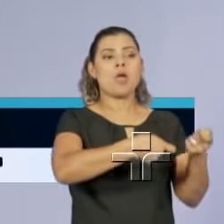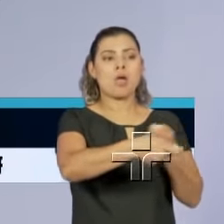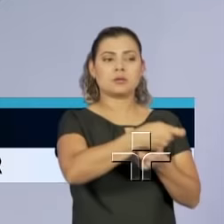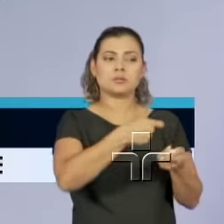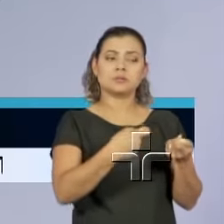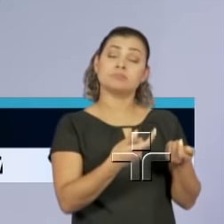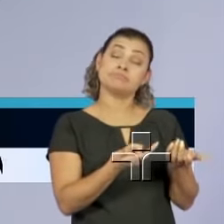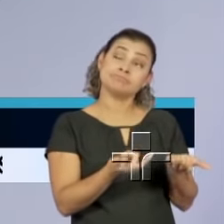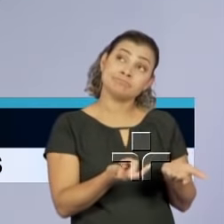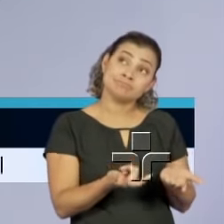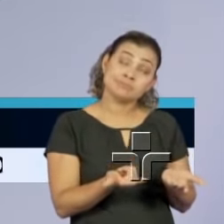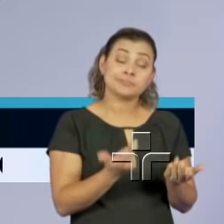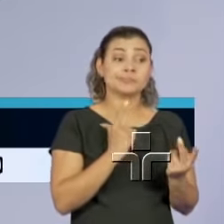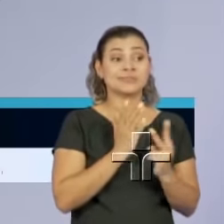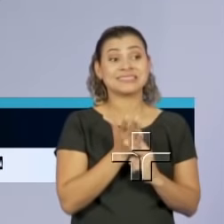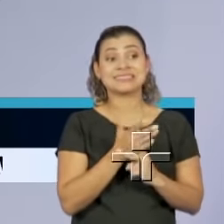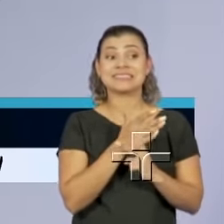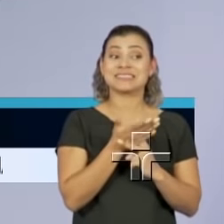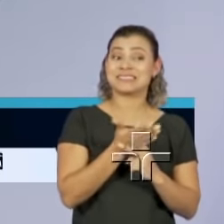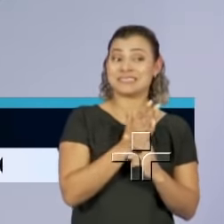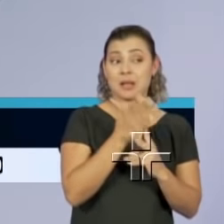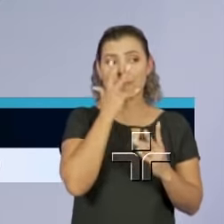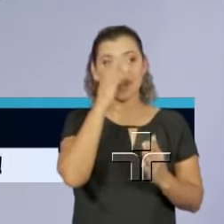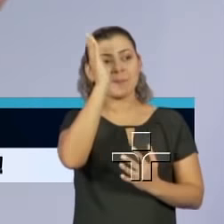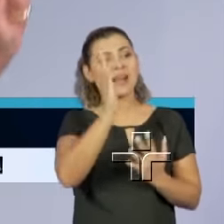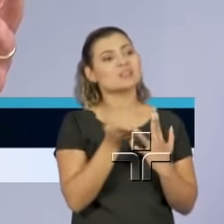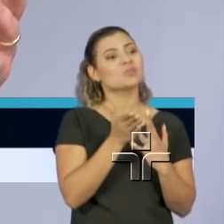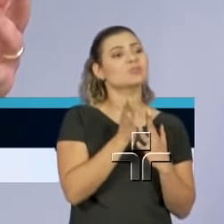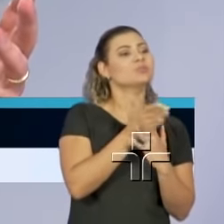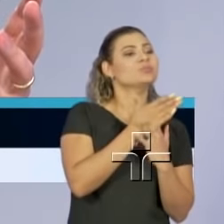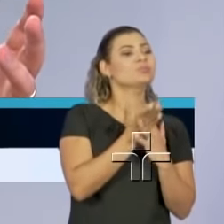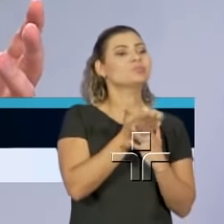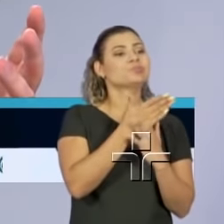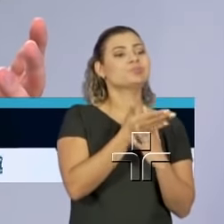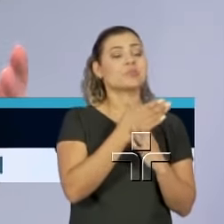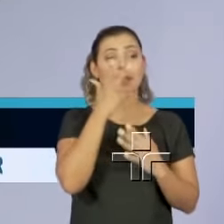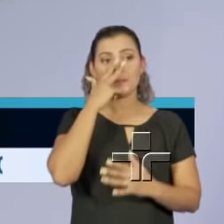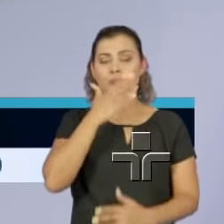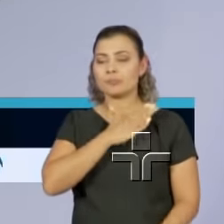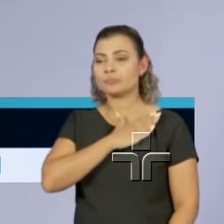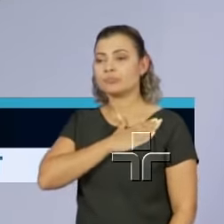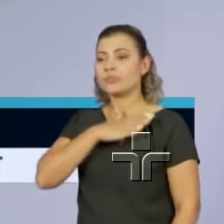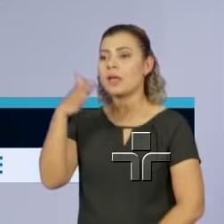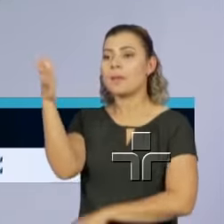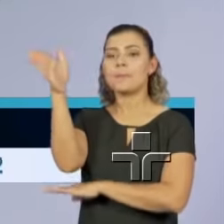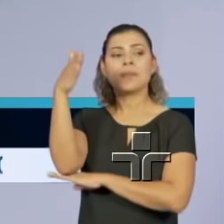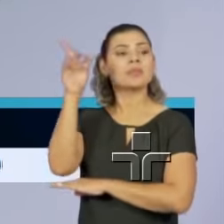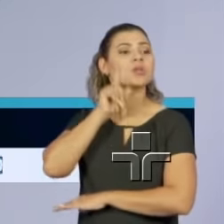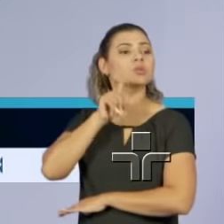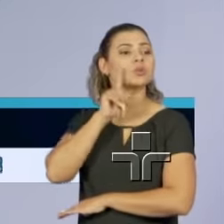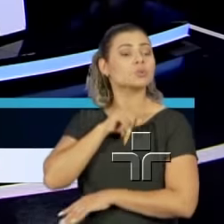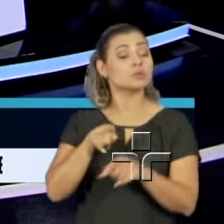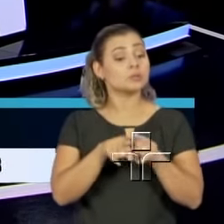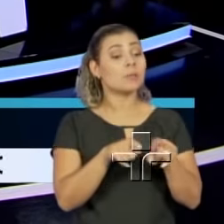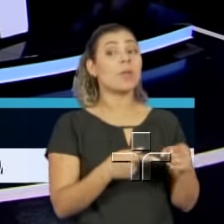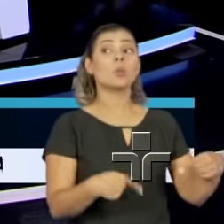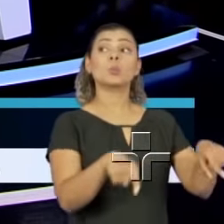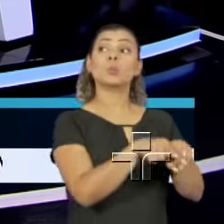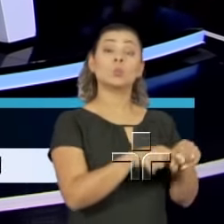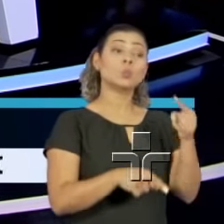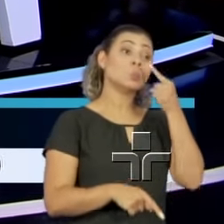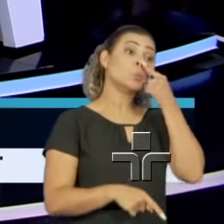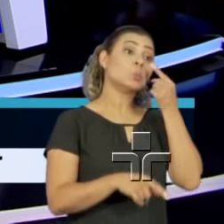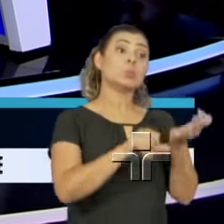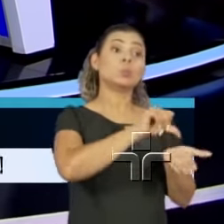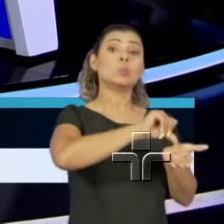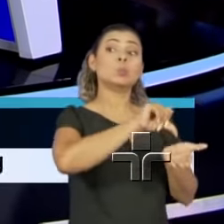certa ambivalência. Faz uma espécie de saudação à bandeira americana, ao mesmo tempo mantém uma linha